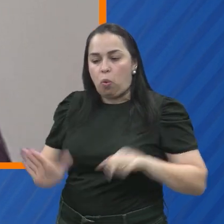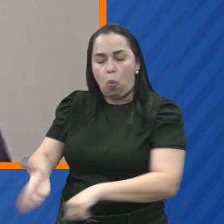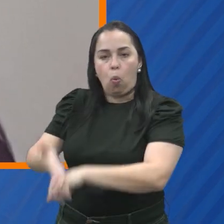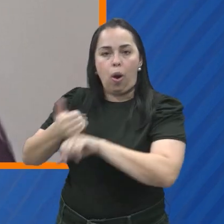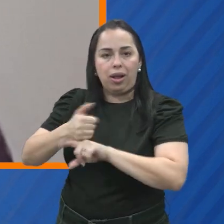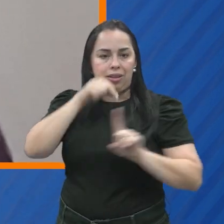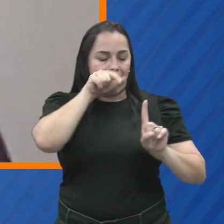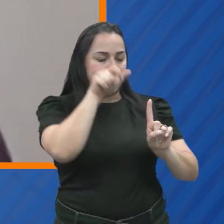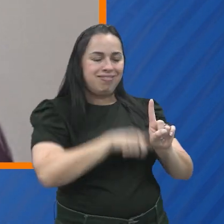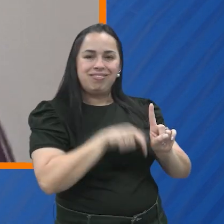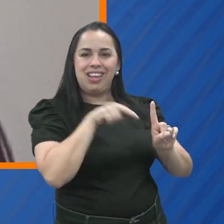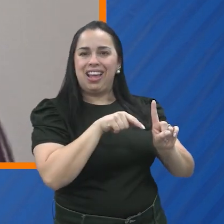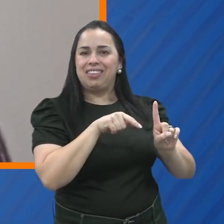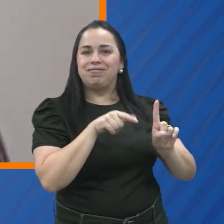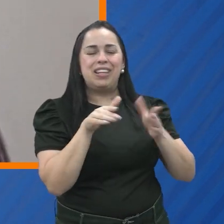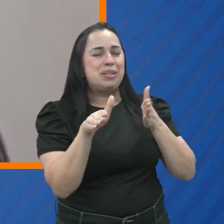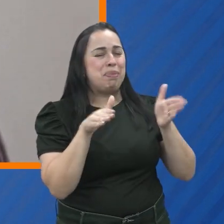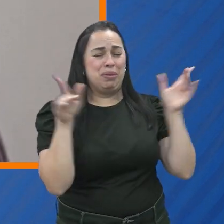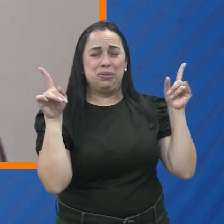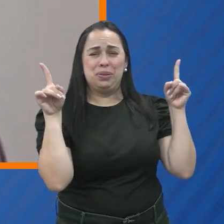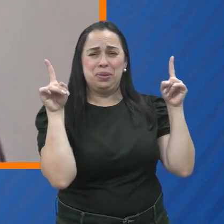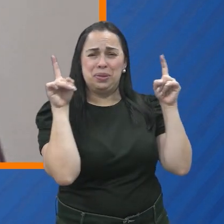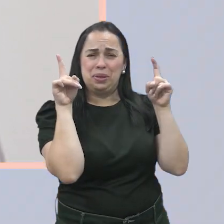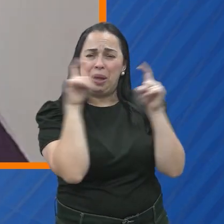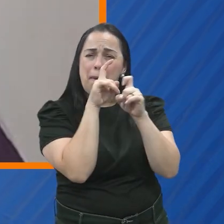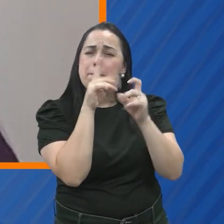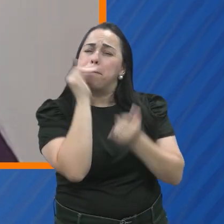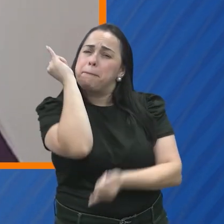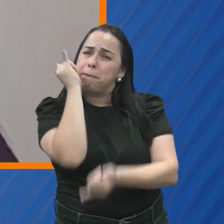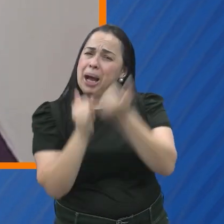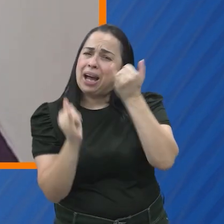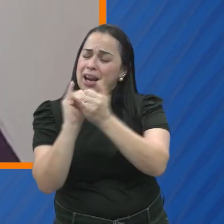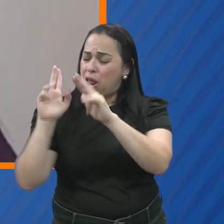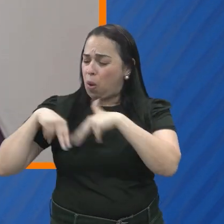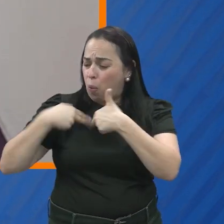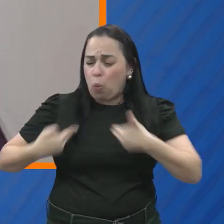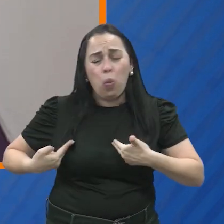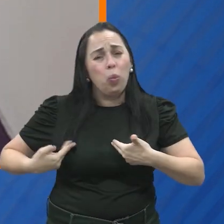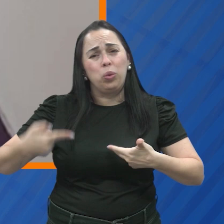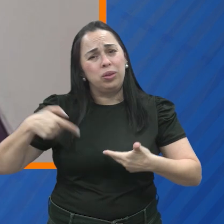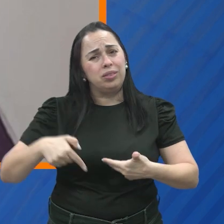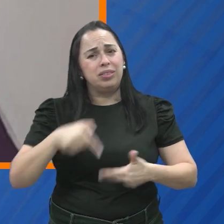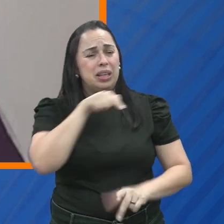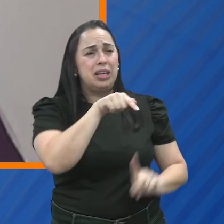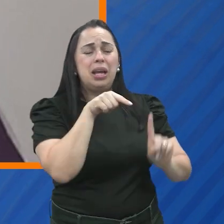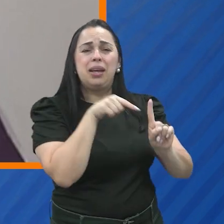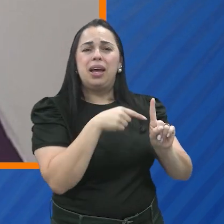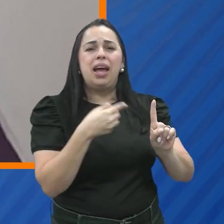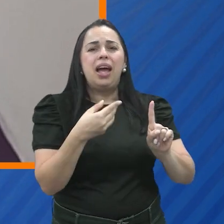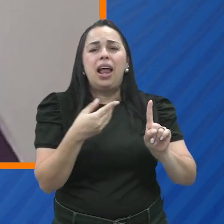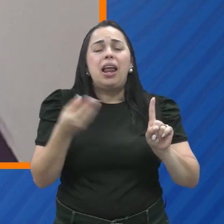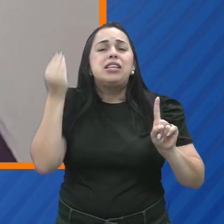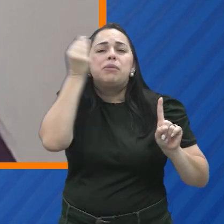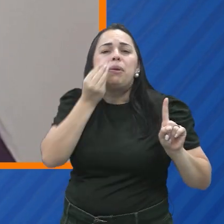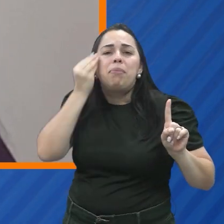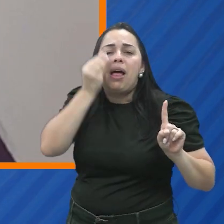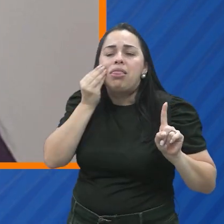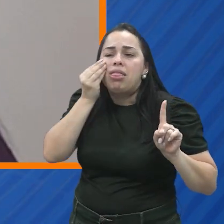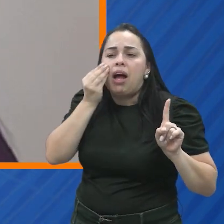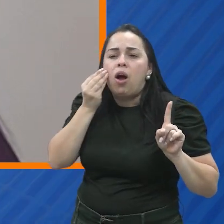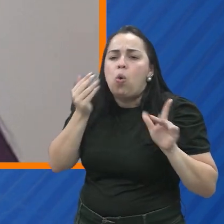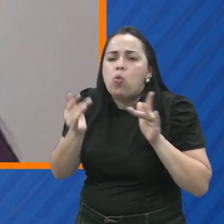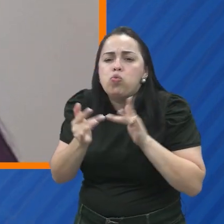prematuridade é uma mãe que ela está vivenciando um luto. Então, esse luto é de quê? Um luto que ela não